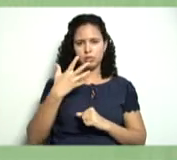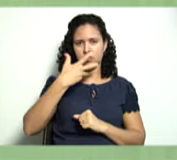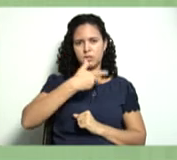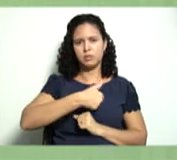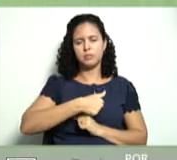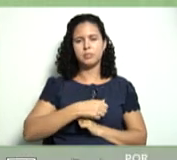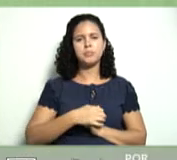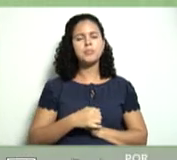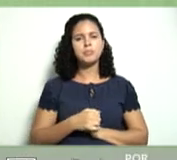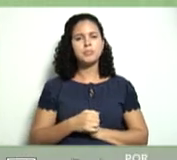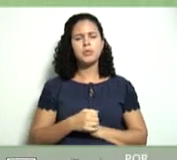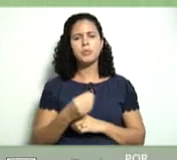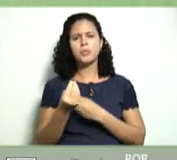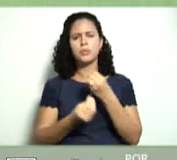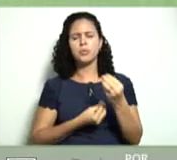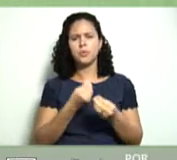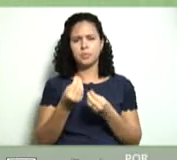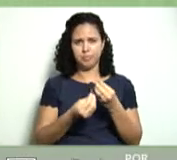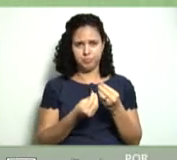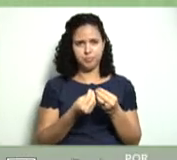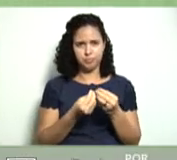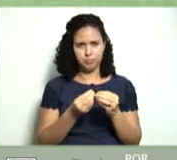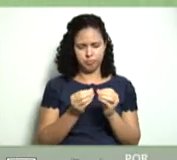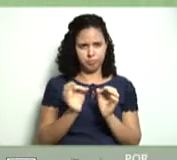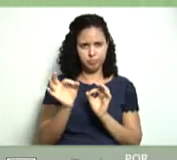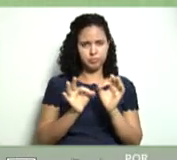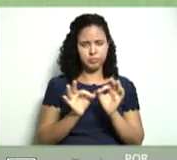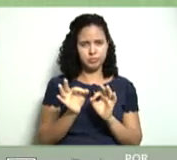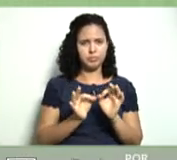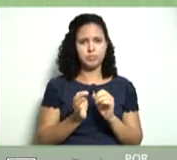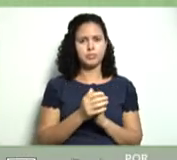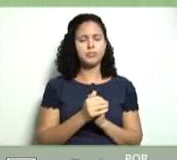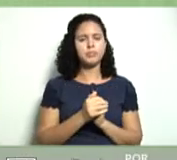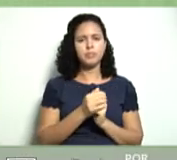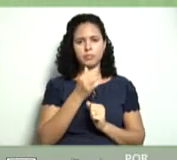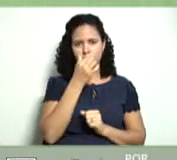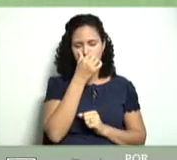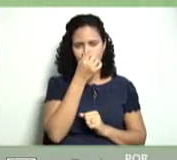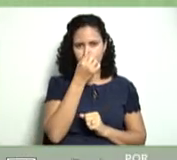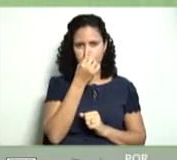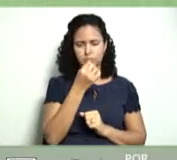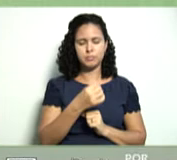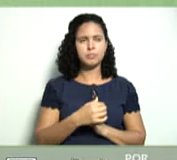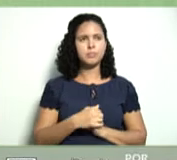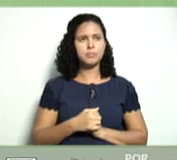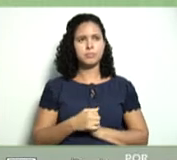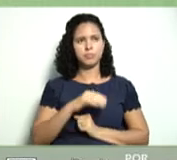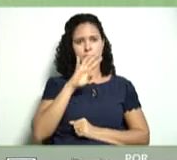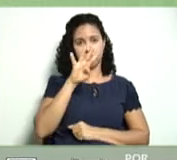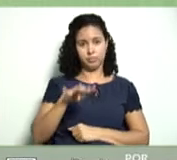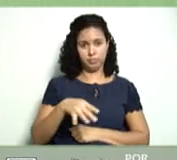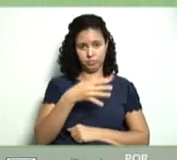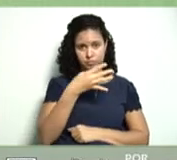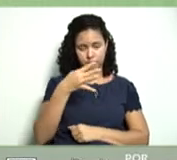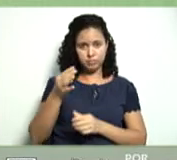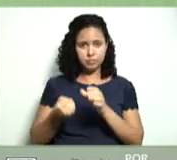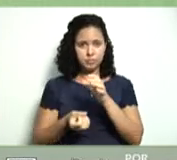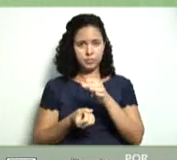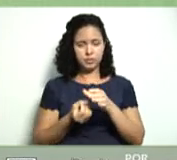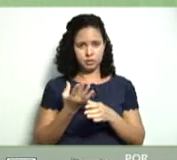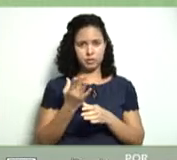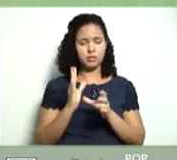como essa pra vocês como é que faz esse recurso aqui eu posso ter a tabela criada vocês lembram exemplo que